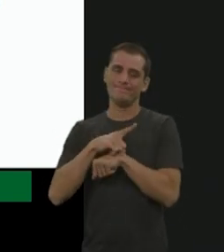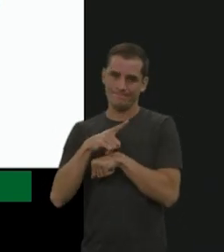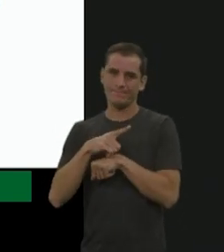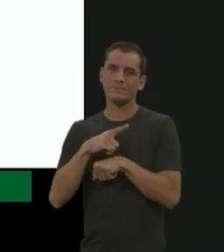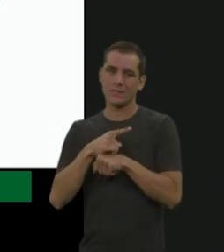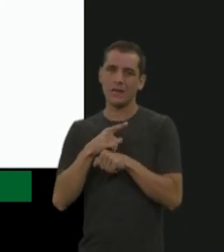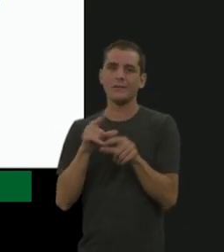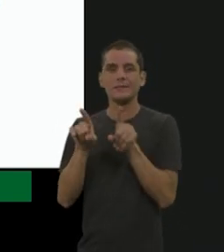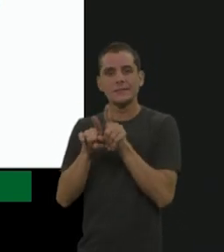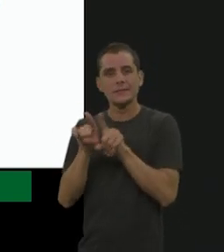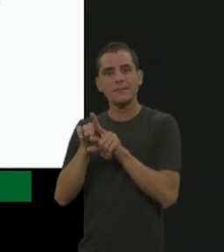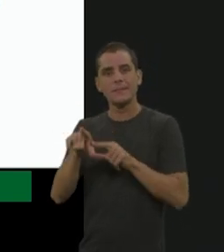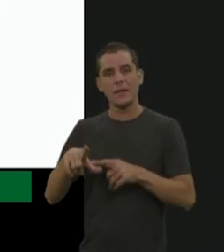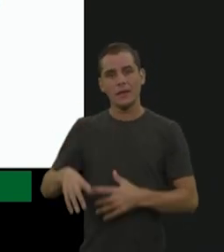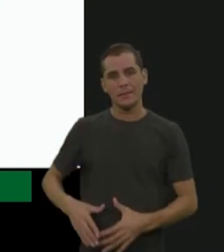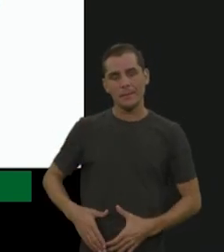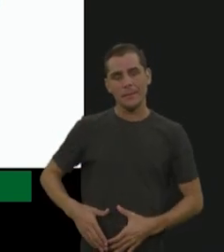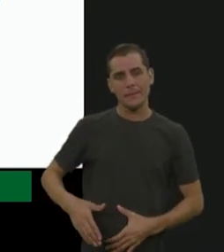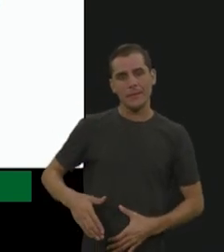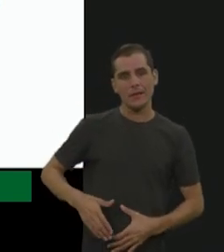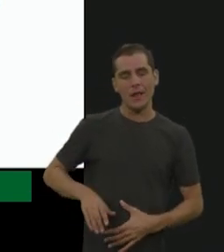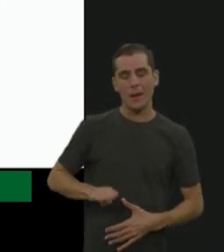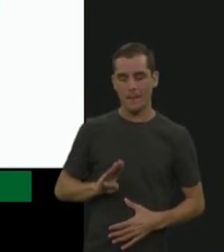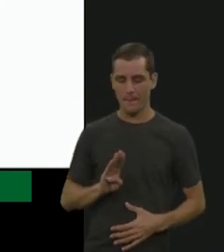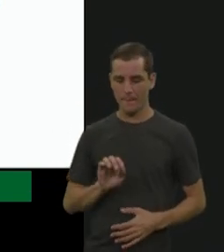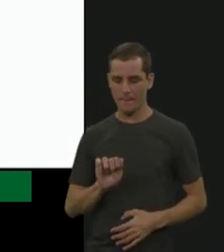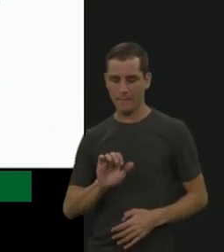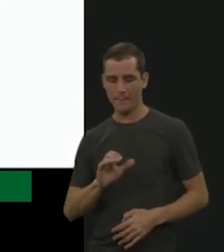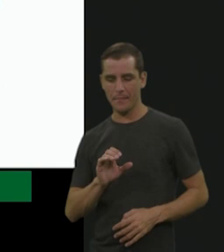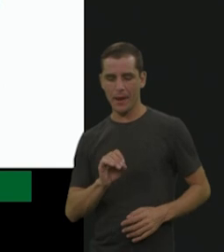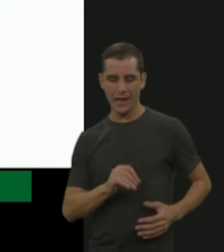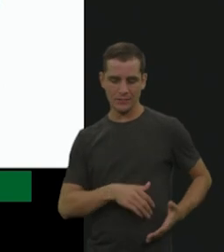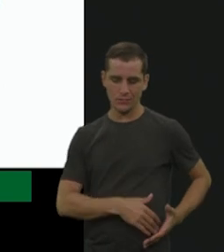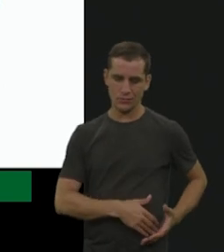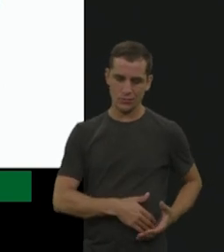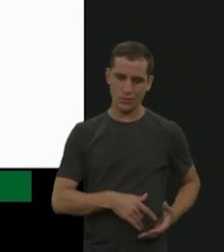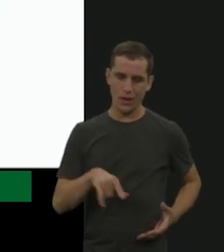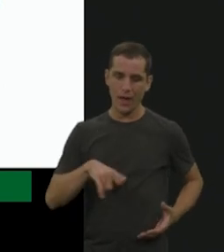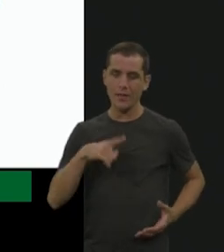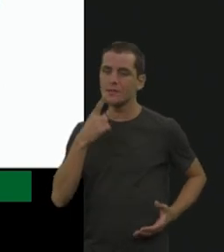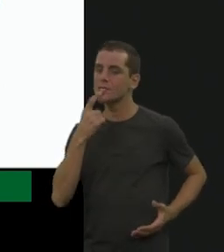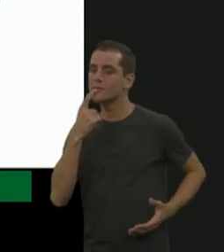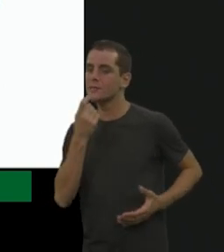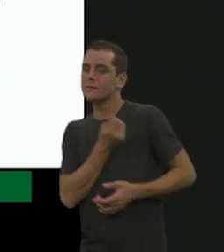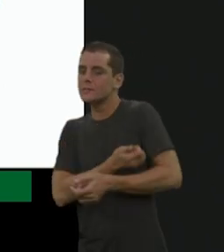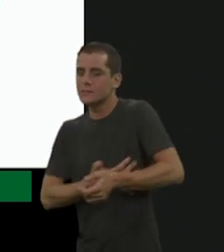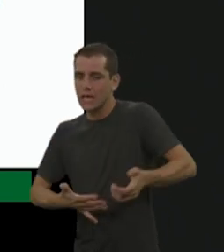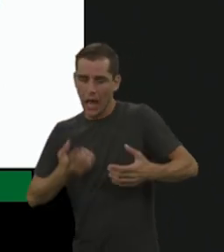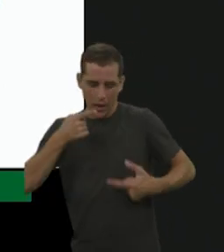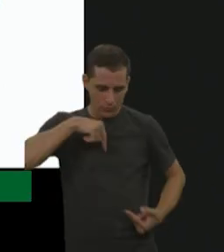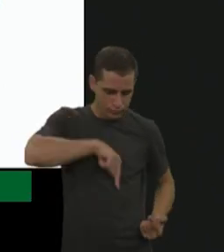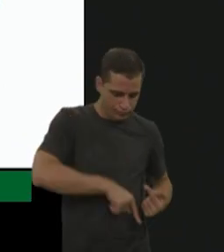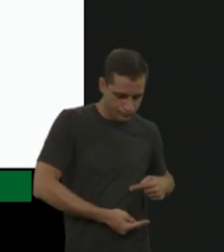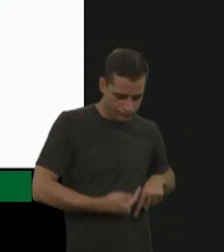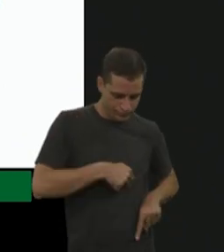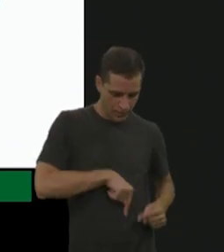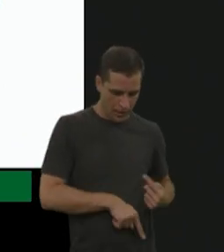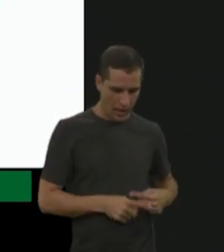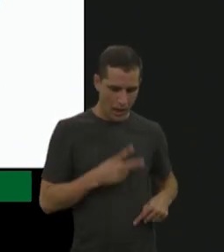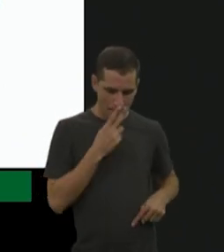baço ele começa a reter plaqueta. Então, o sangue passa pelo baço, retém as plaquetas e causa a diminuição das plaquetas, que a gente